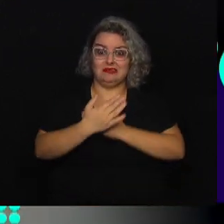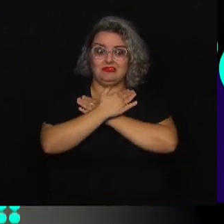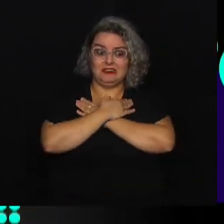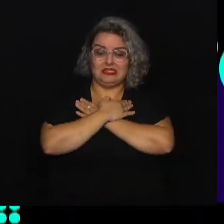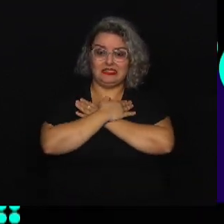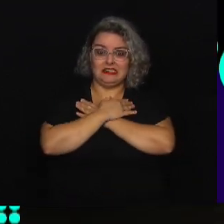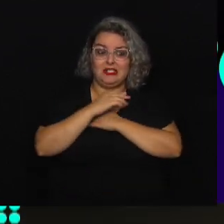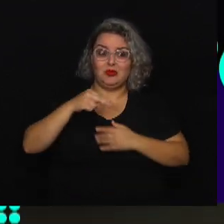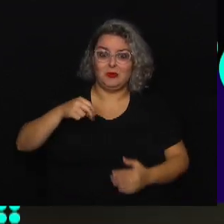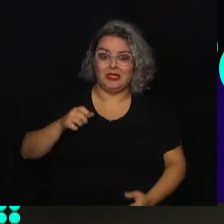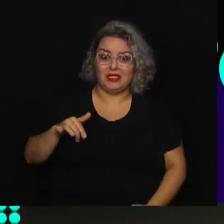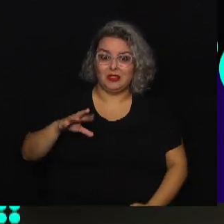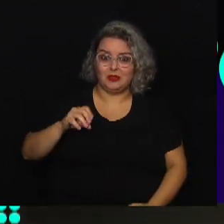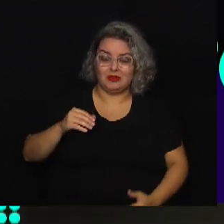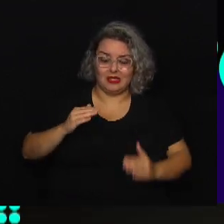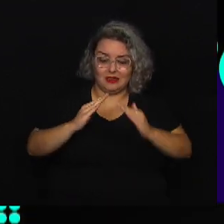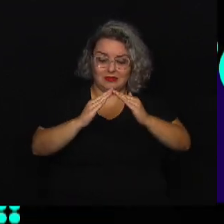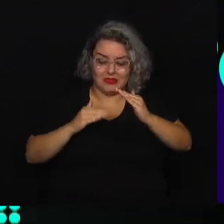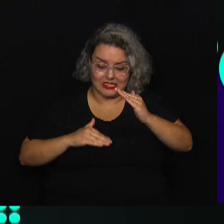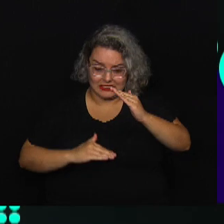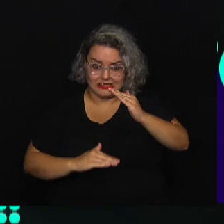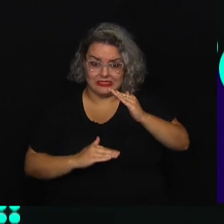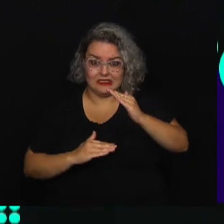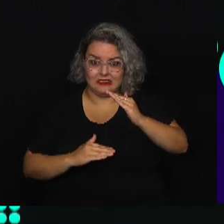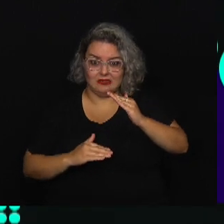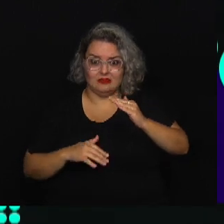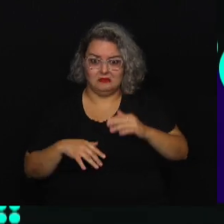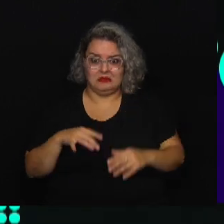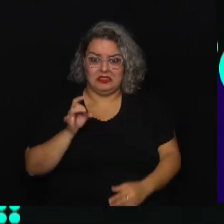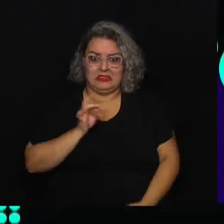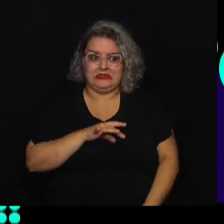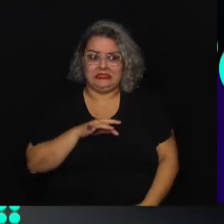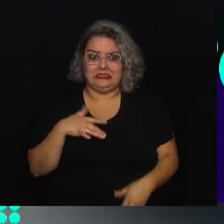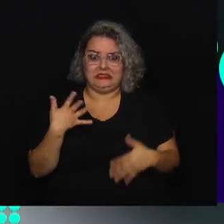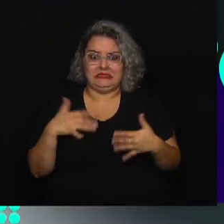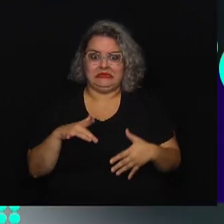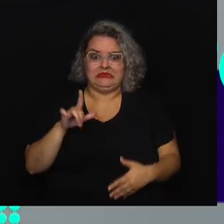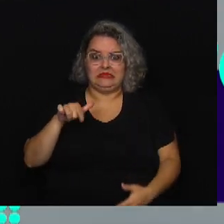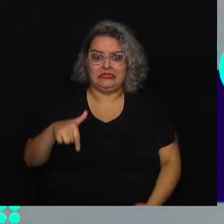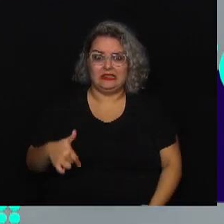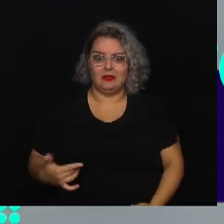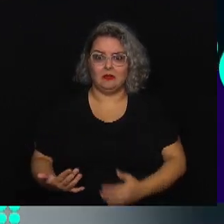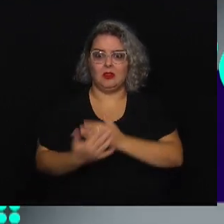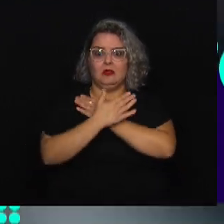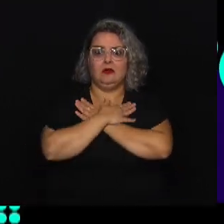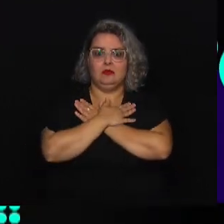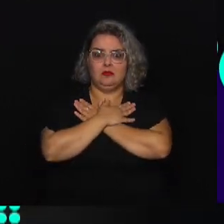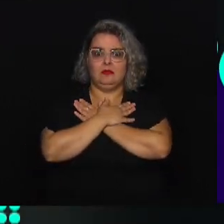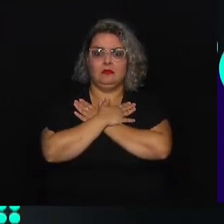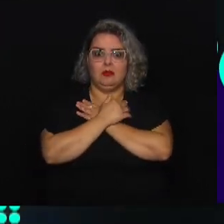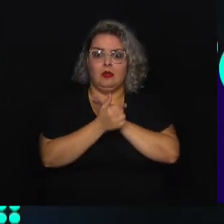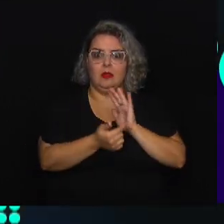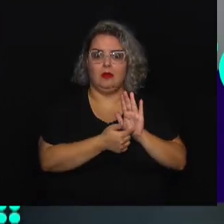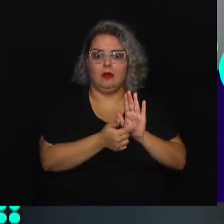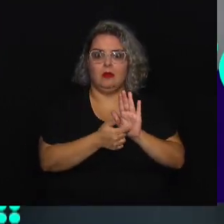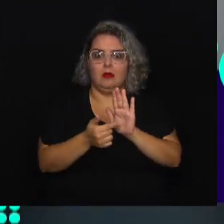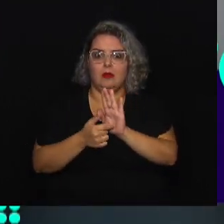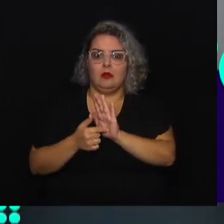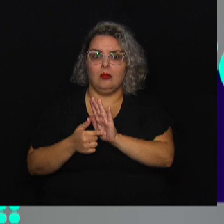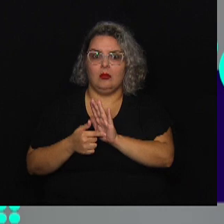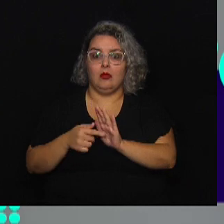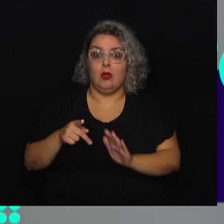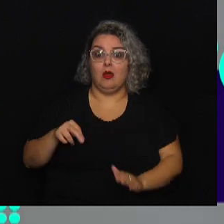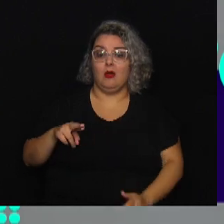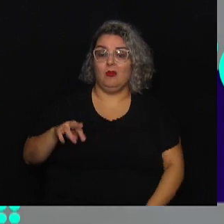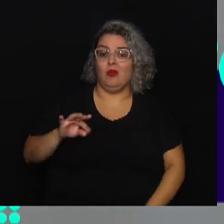no subsolo. O lugar torna-se ainda mais sombrio depois que um cadáver recente se revela como porta de